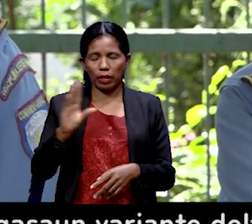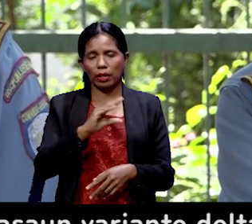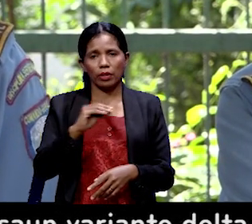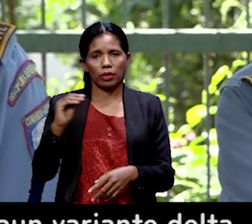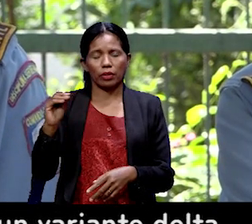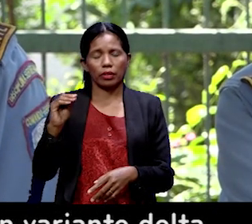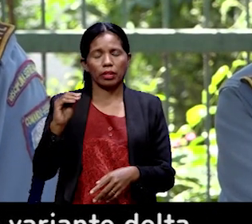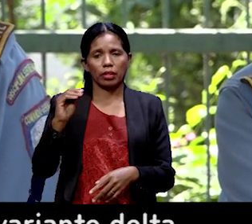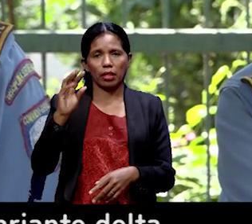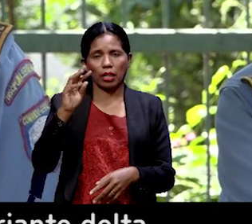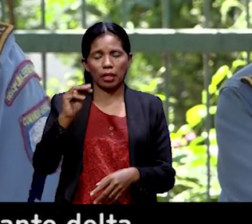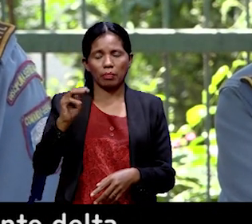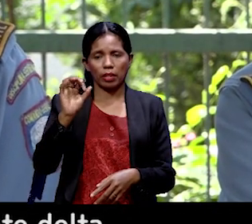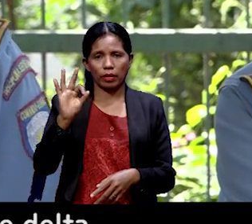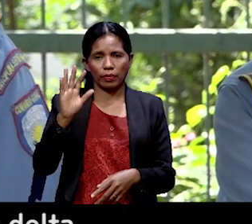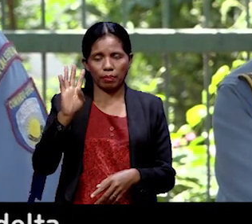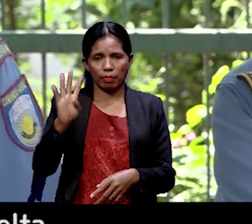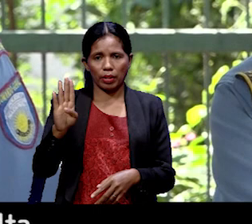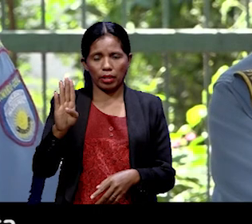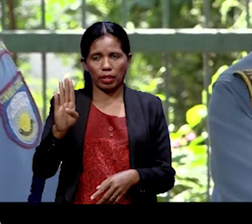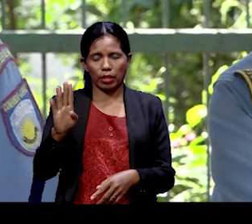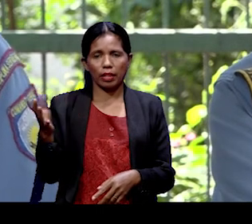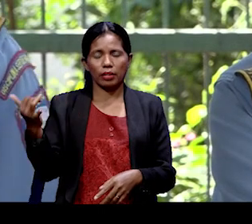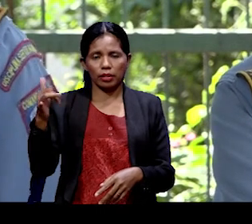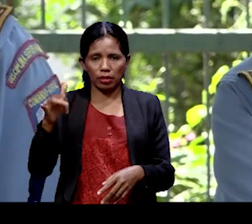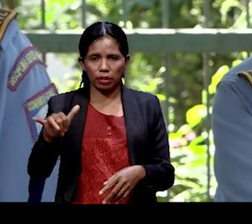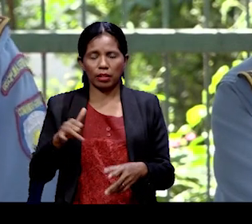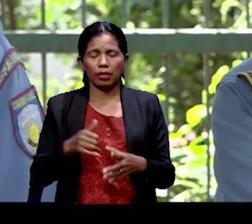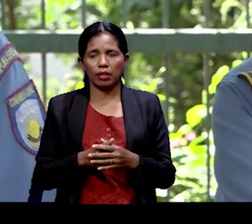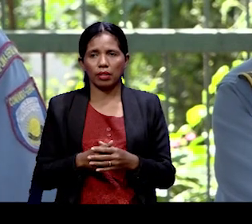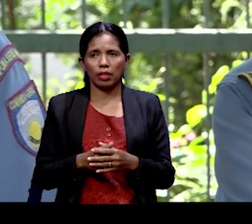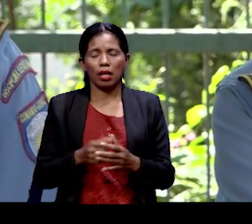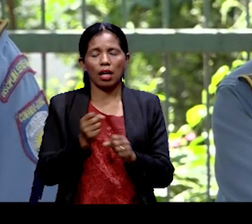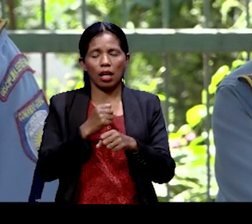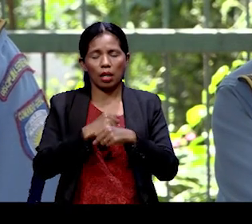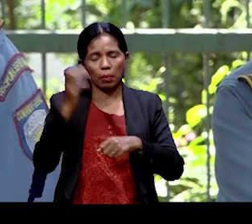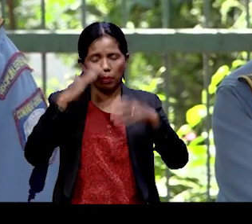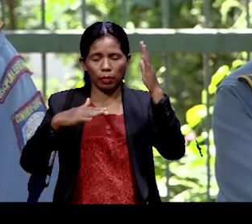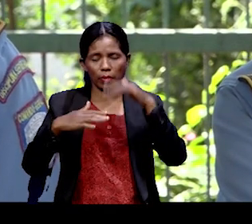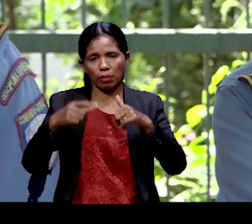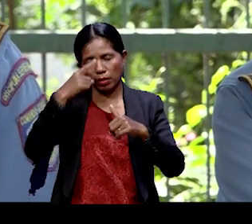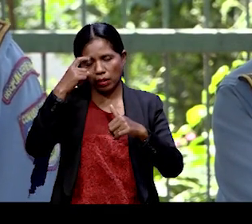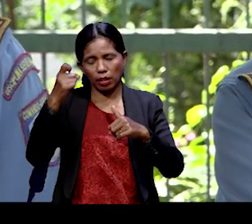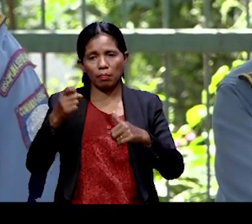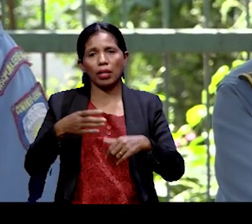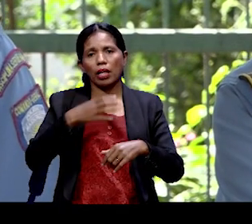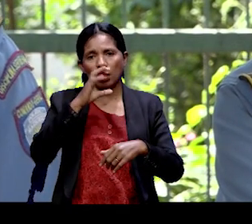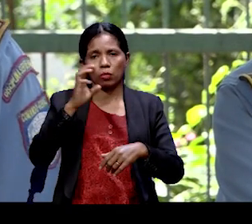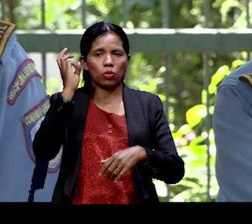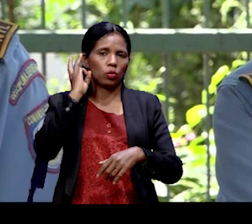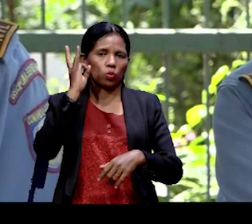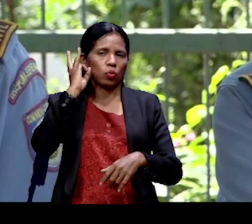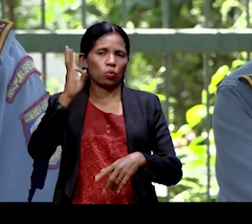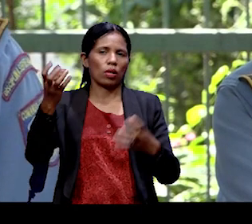inicial NFB. Se irá né, mais problema também, causa o álcool. Álcool, mas se